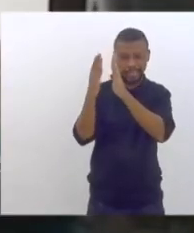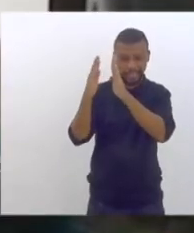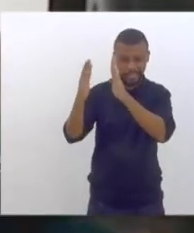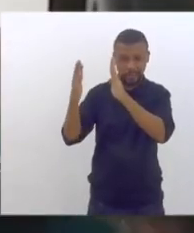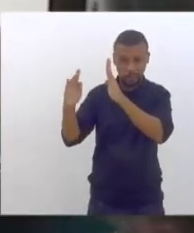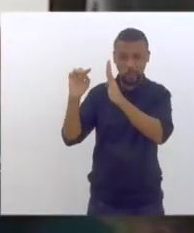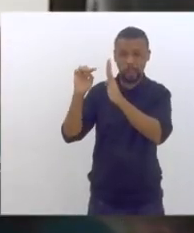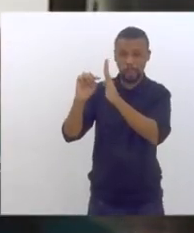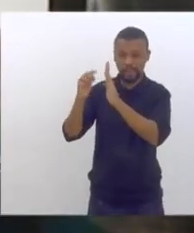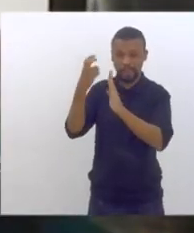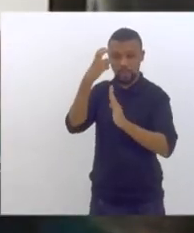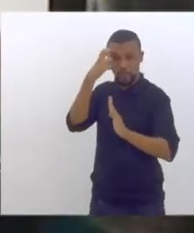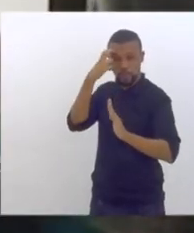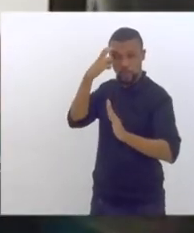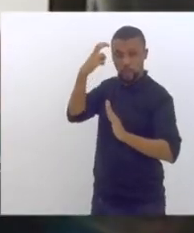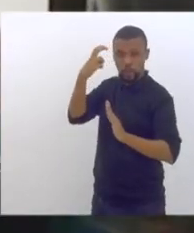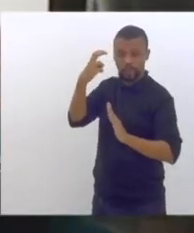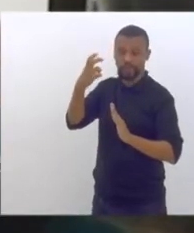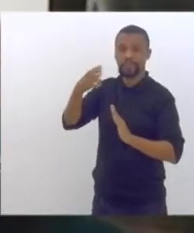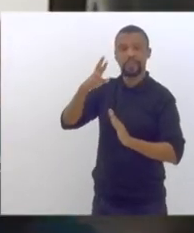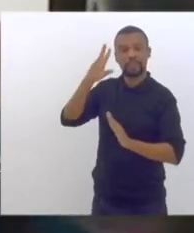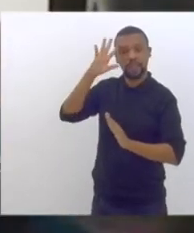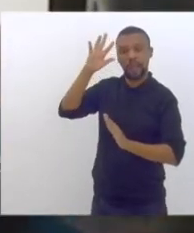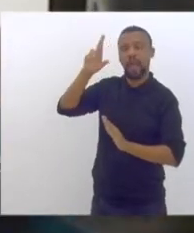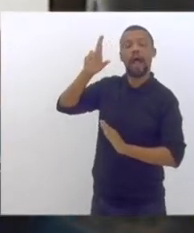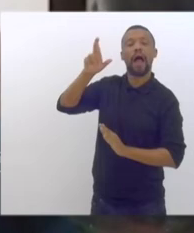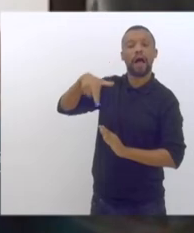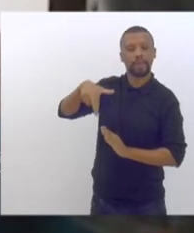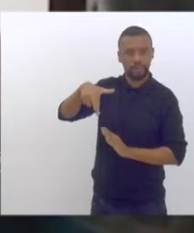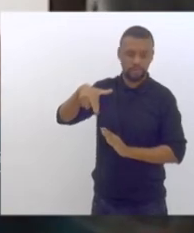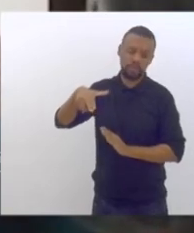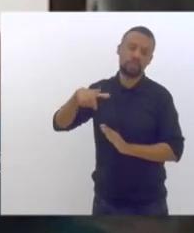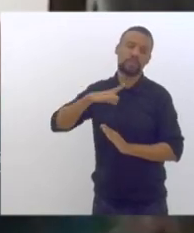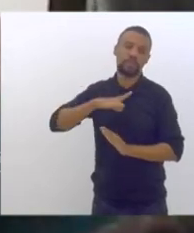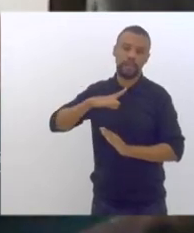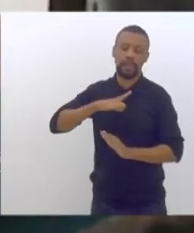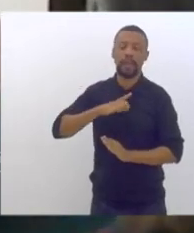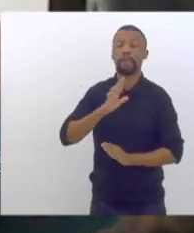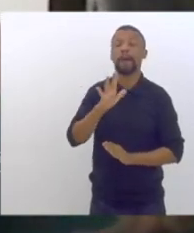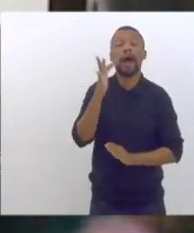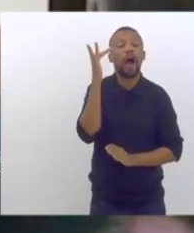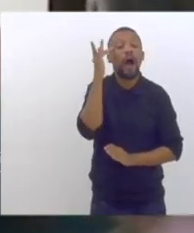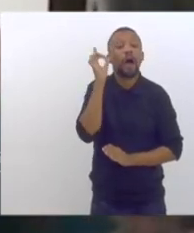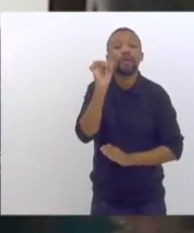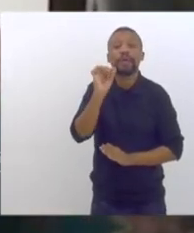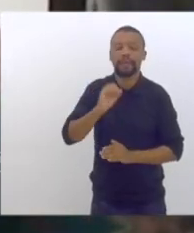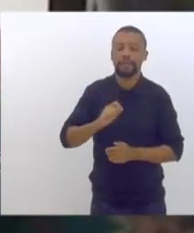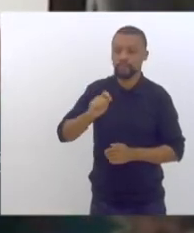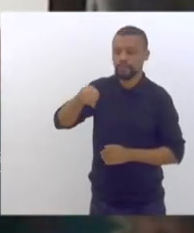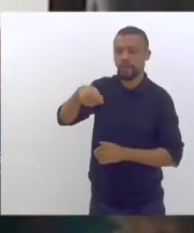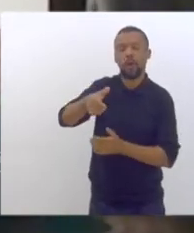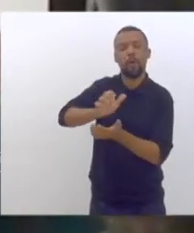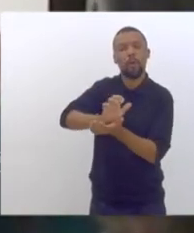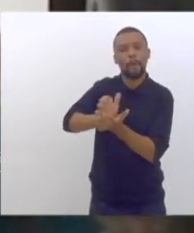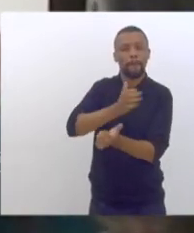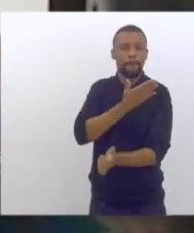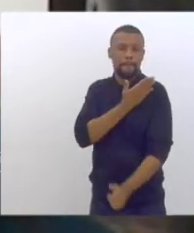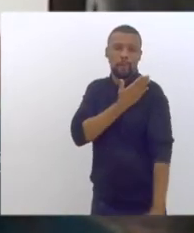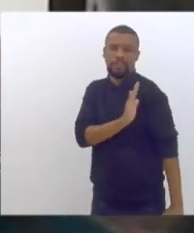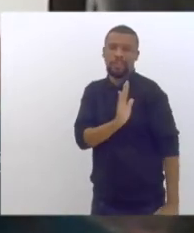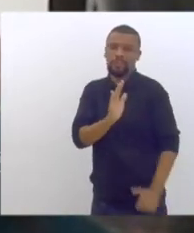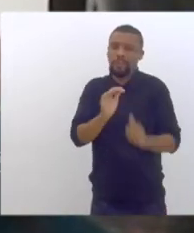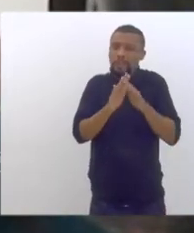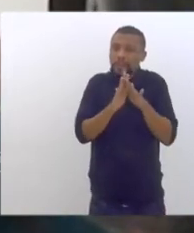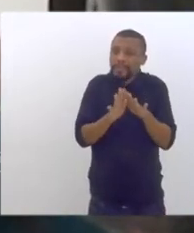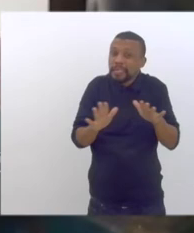enciclopedismo ele tem toda razão mas eu acho seguinte o preconceito é mais